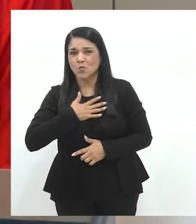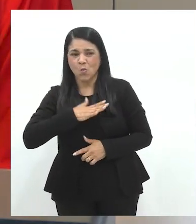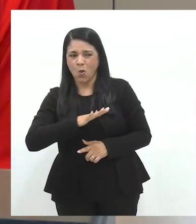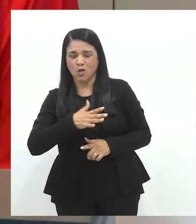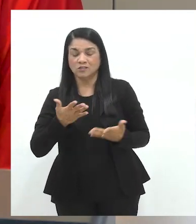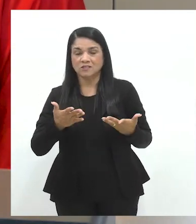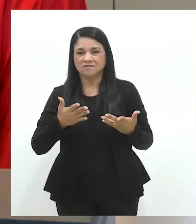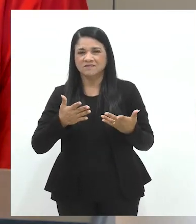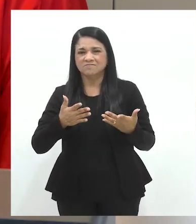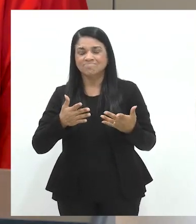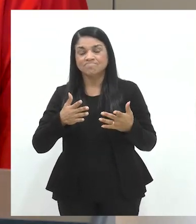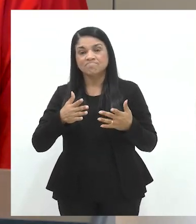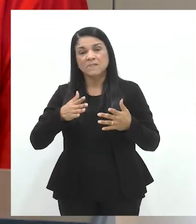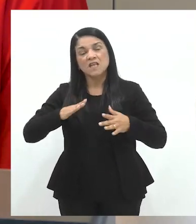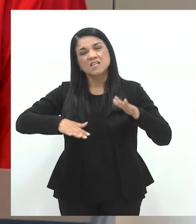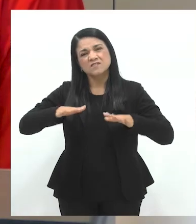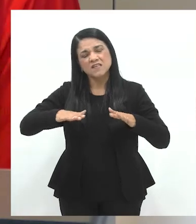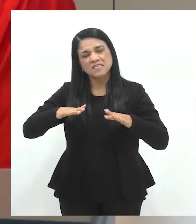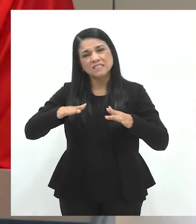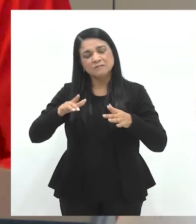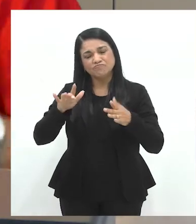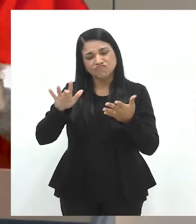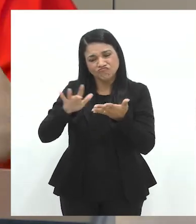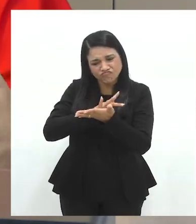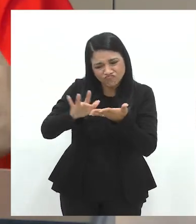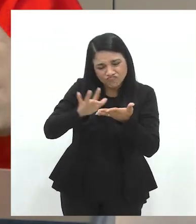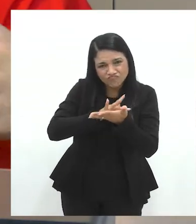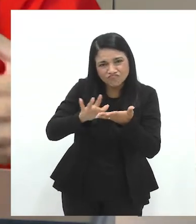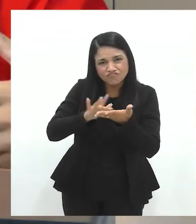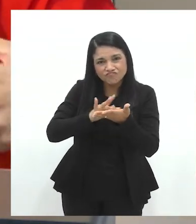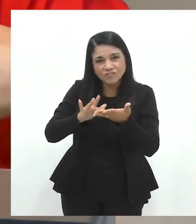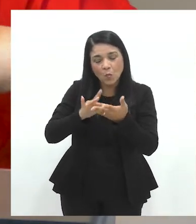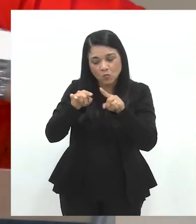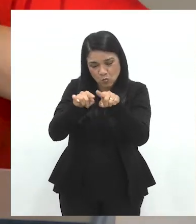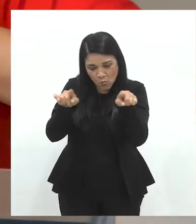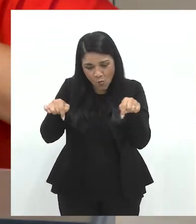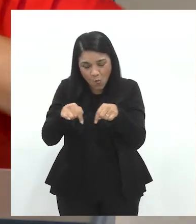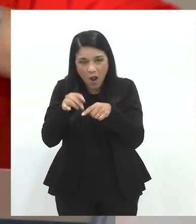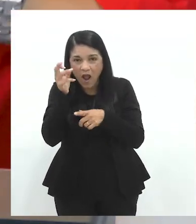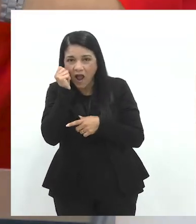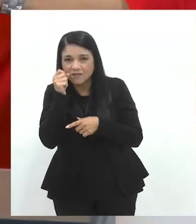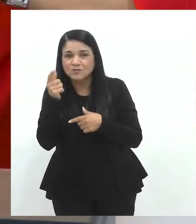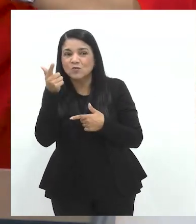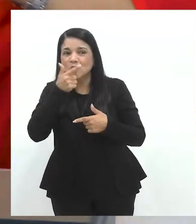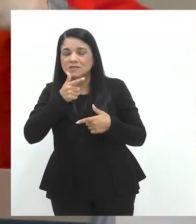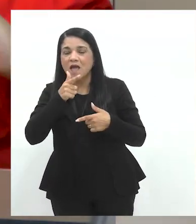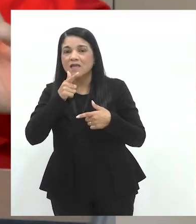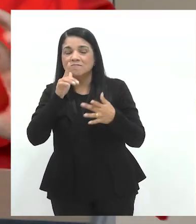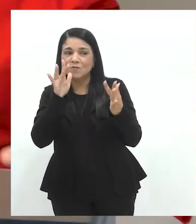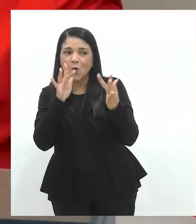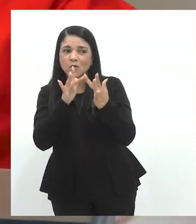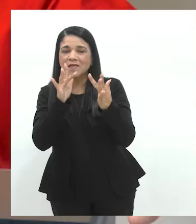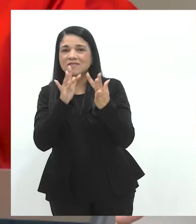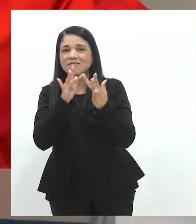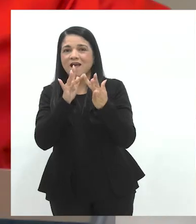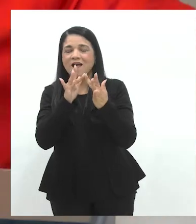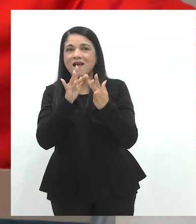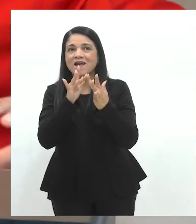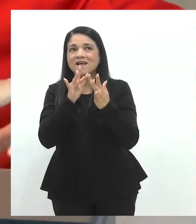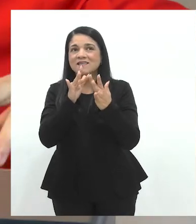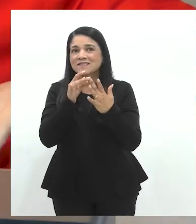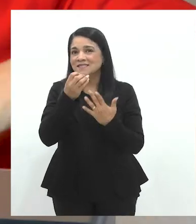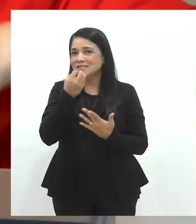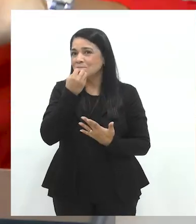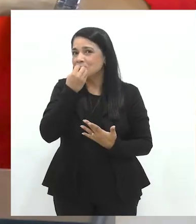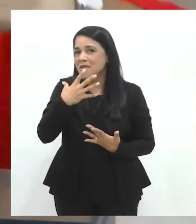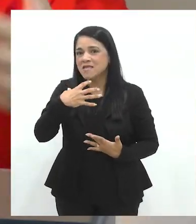repente, não é no digital ou trancado no quarto que ele consegue se conectar e aí sair um pouco disso.